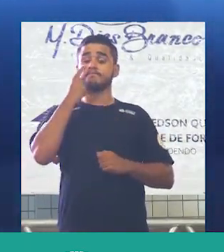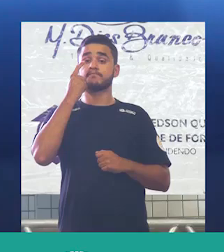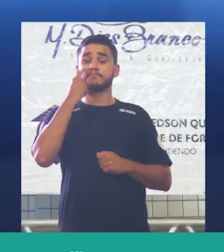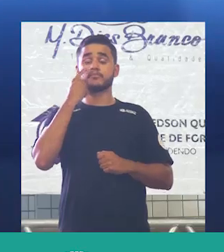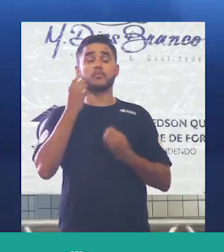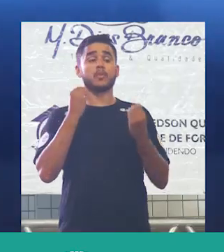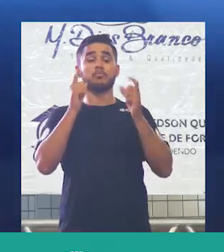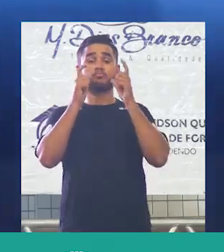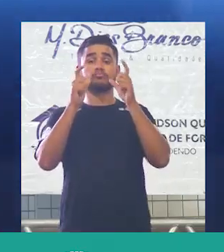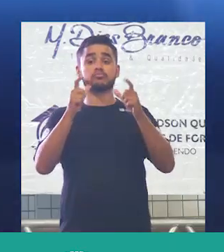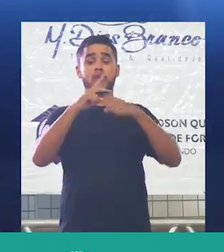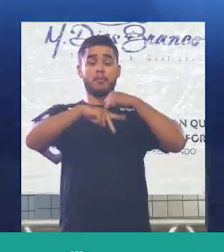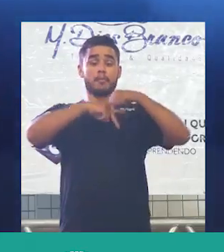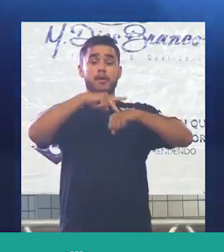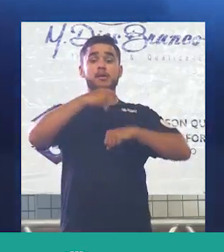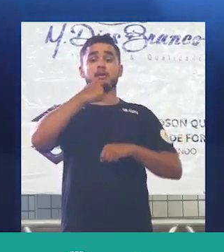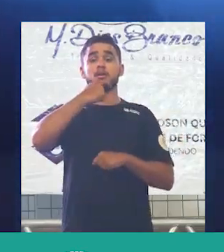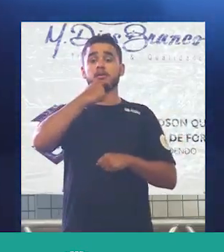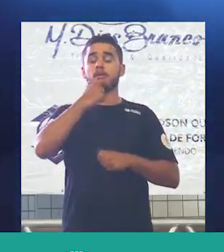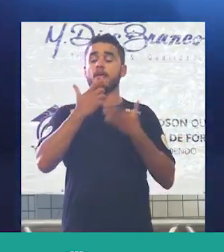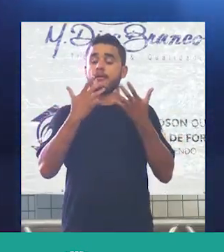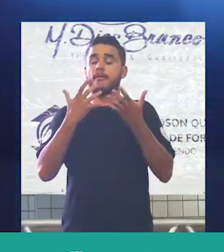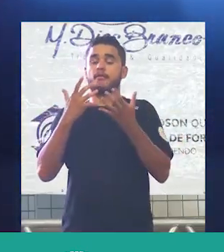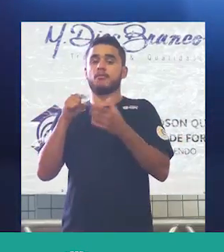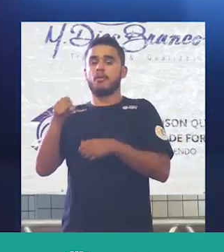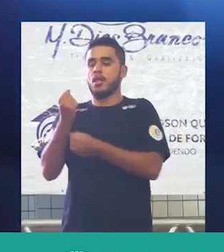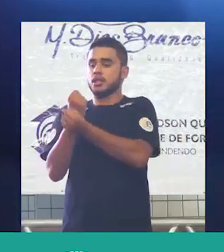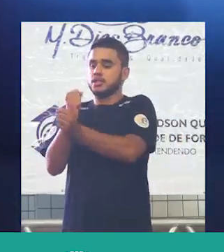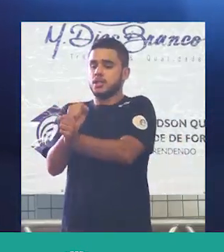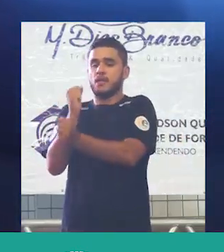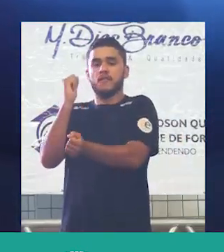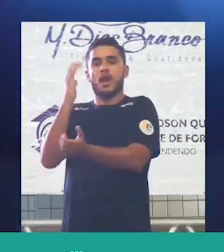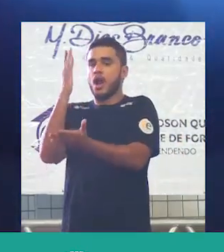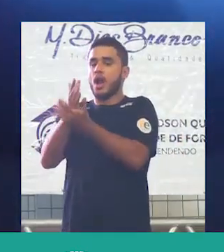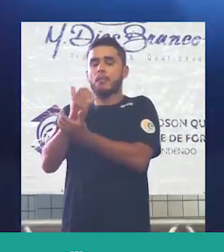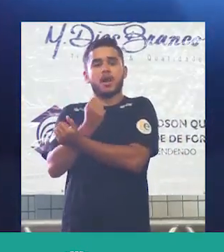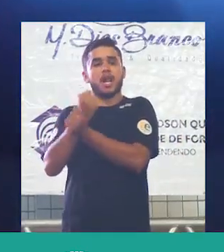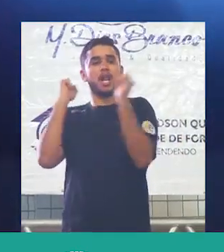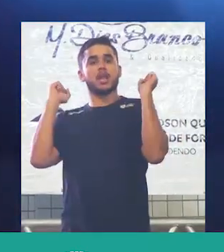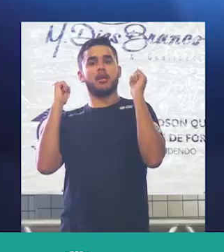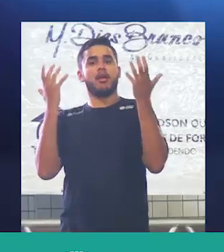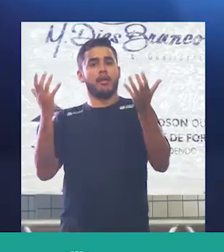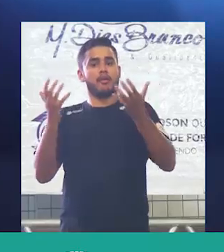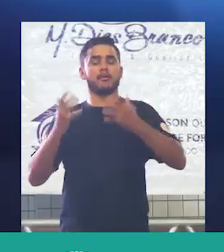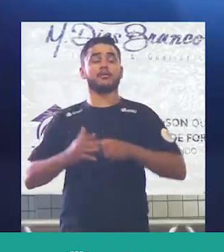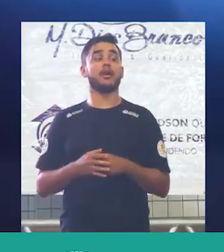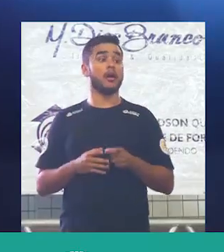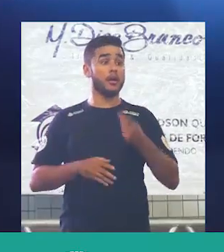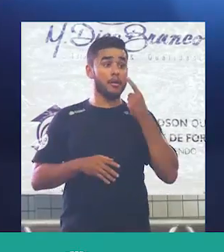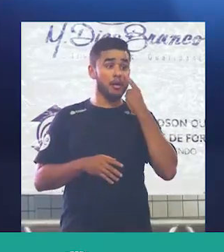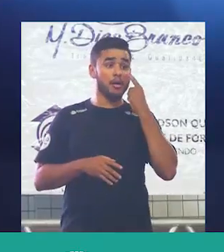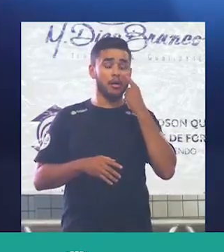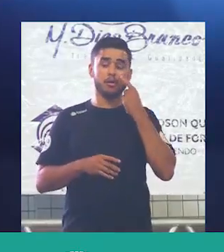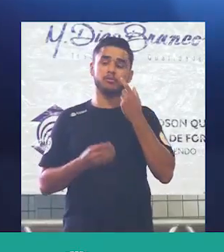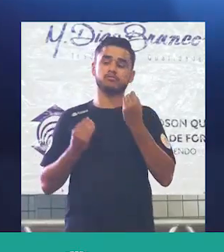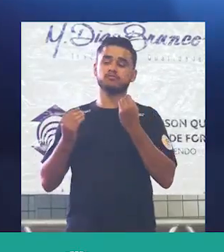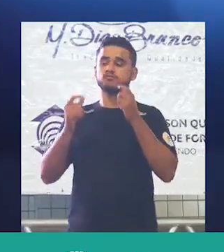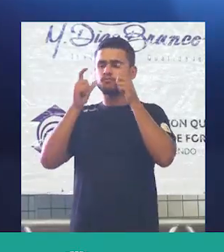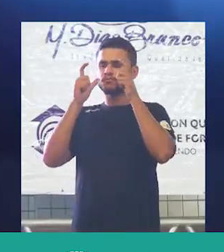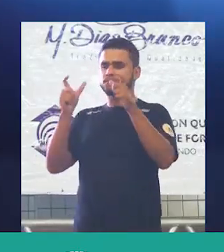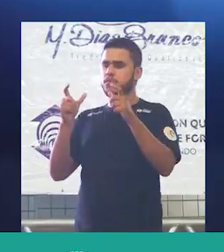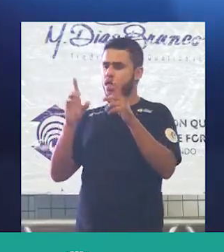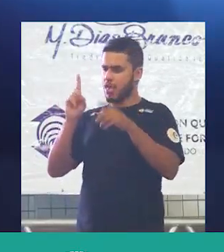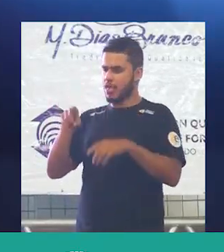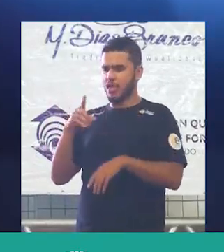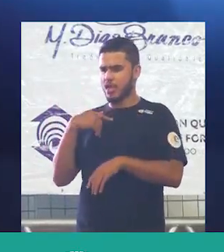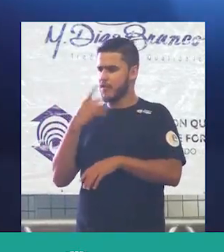interesse, a Inglaterra. Exiliano, por que a Inglaterra queria acabar com a escravidão? Porque ela via na escravidão uma coisa